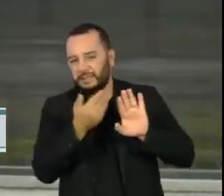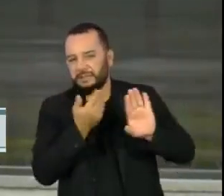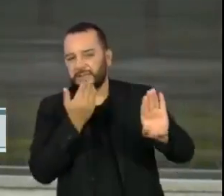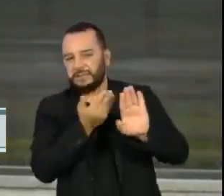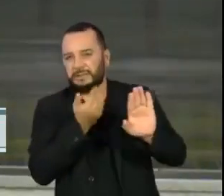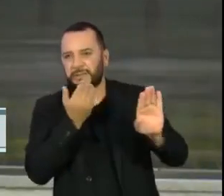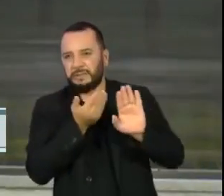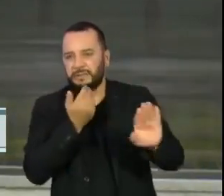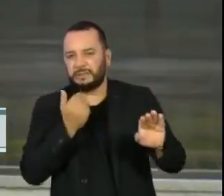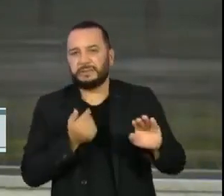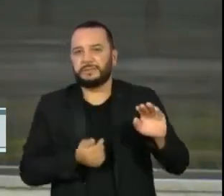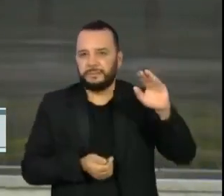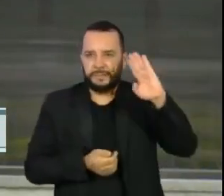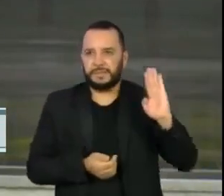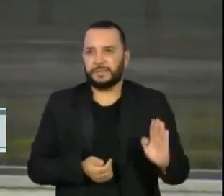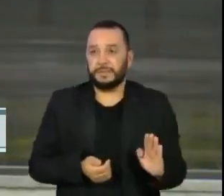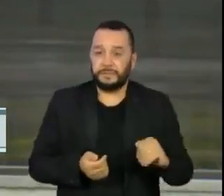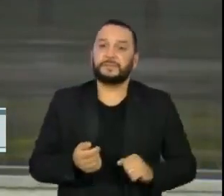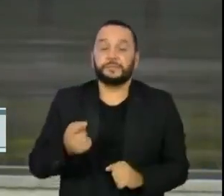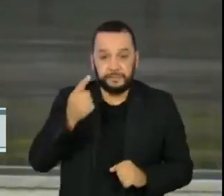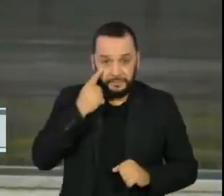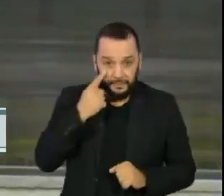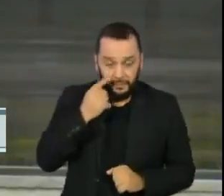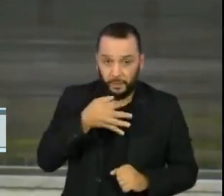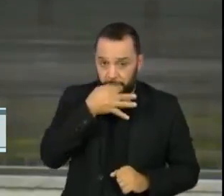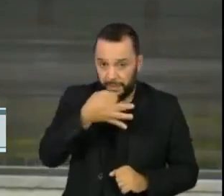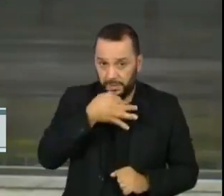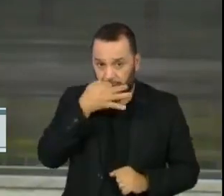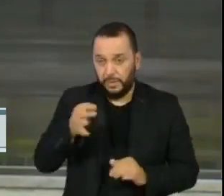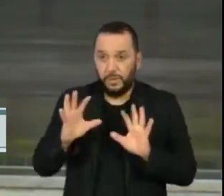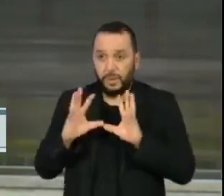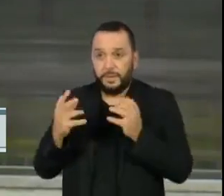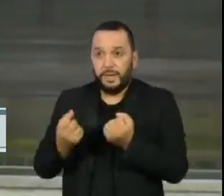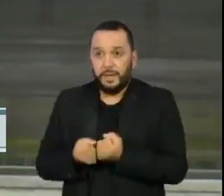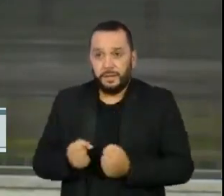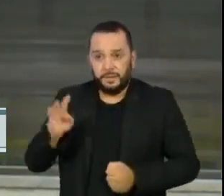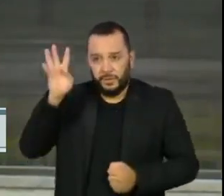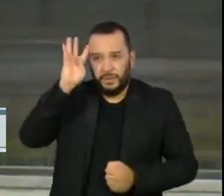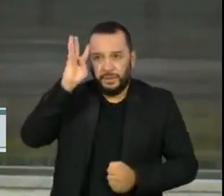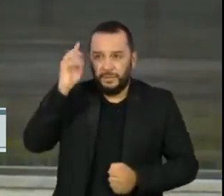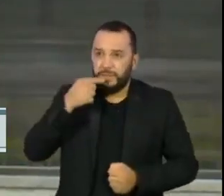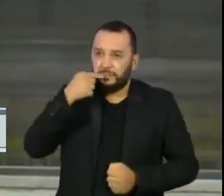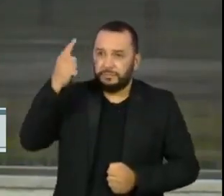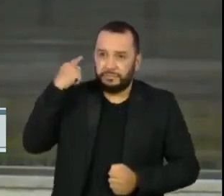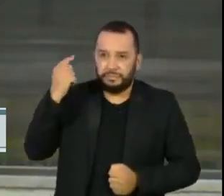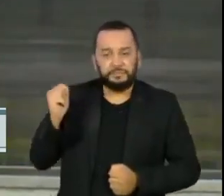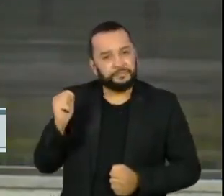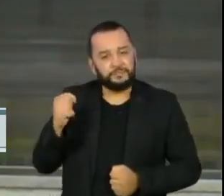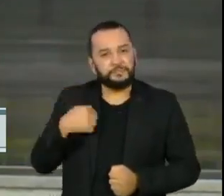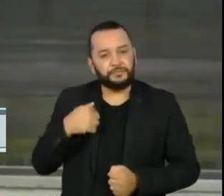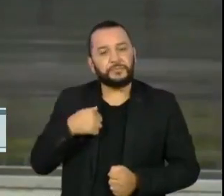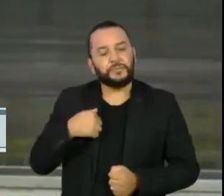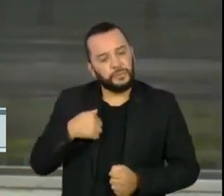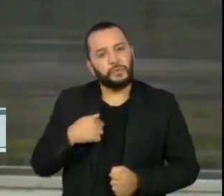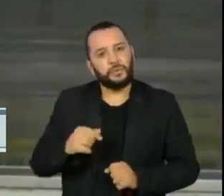atentas acompanharam a manifestação feita pela Organização Mundial de Saúde na última quarta-feira, onde o